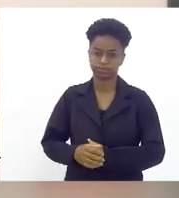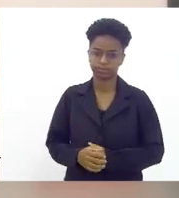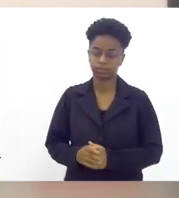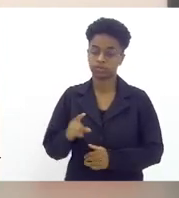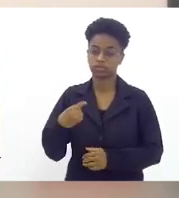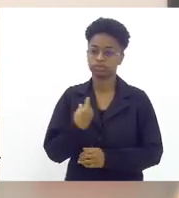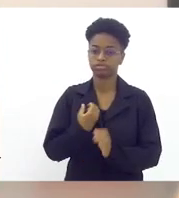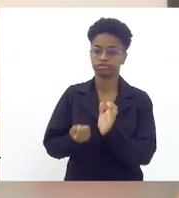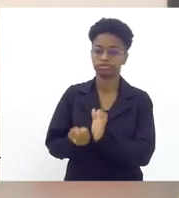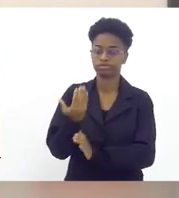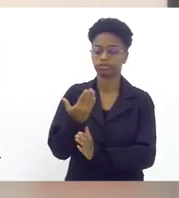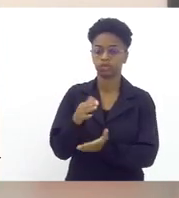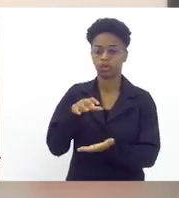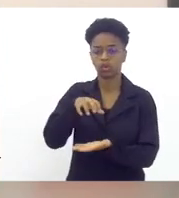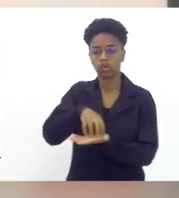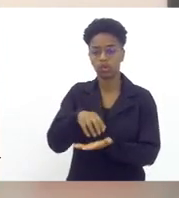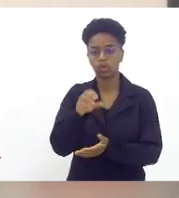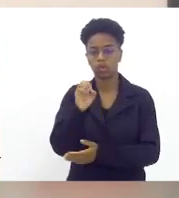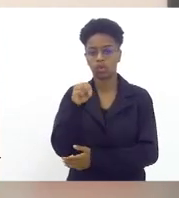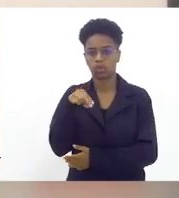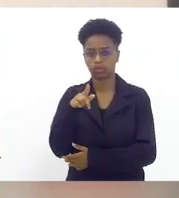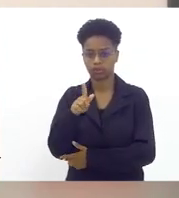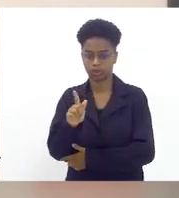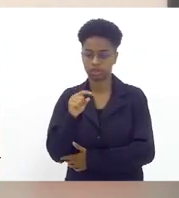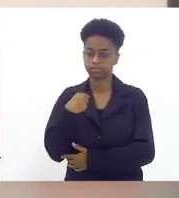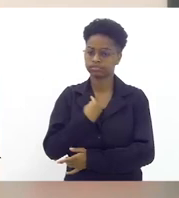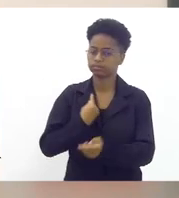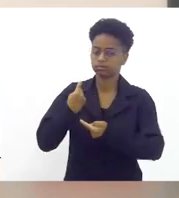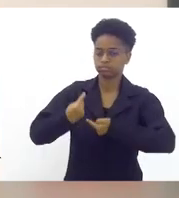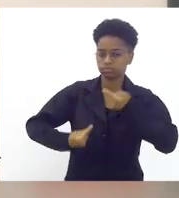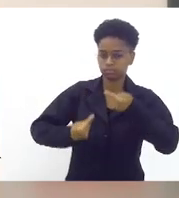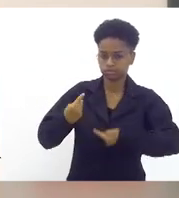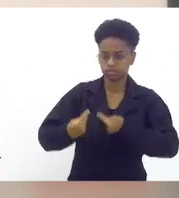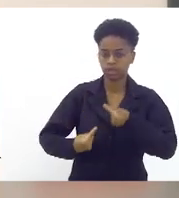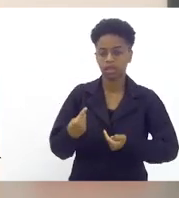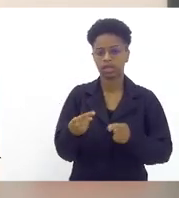ONG, a gente vem discutindo e realizando